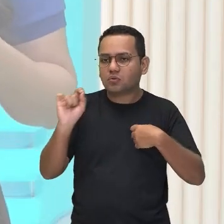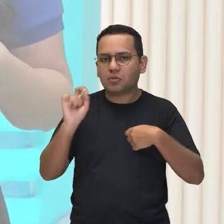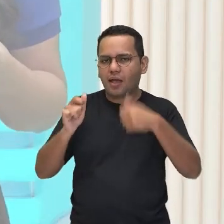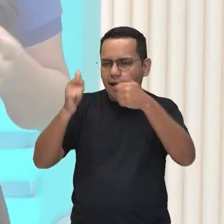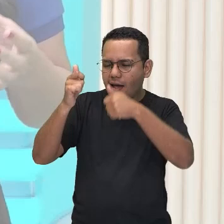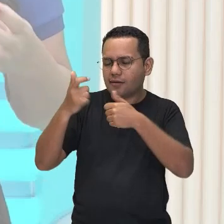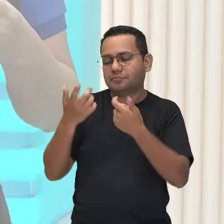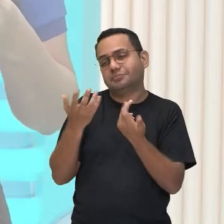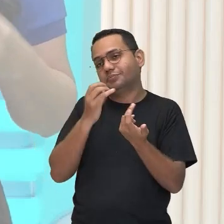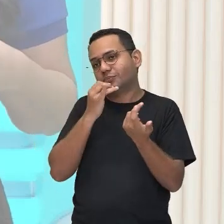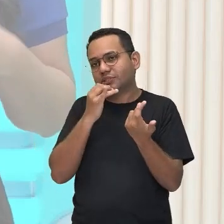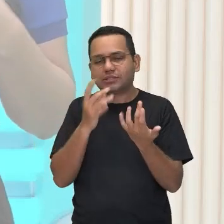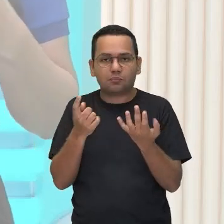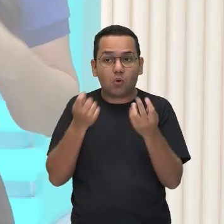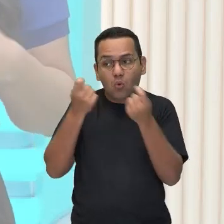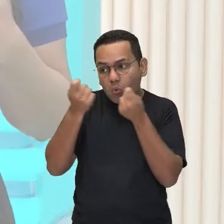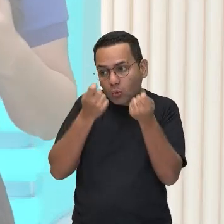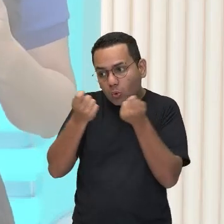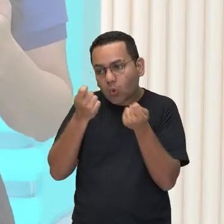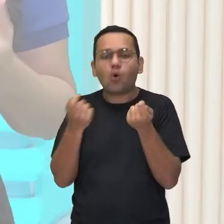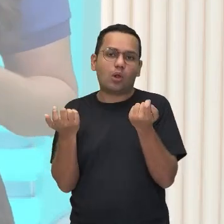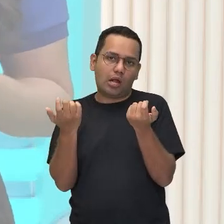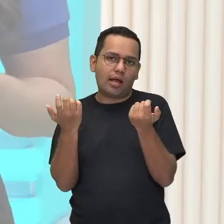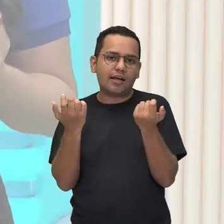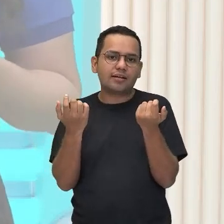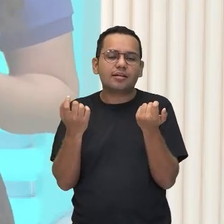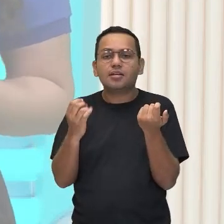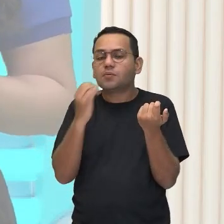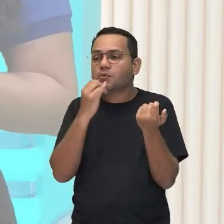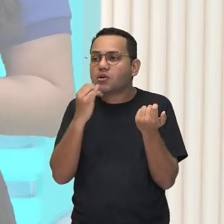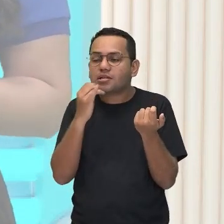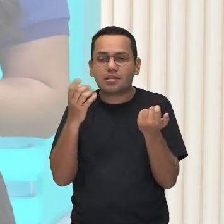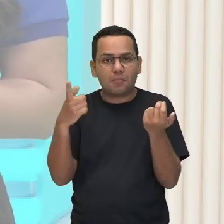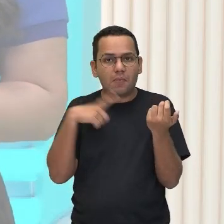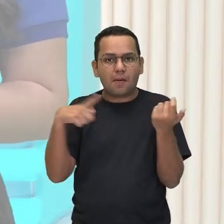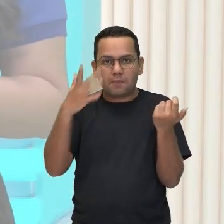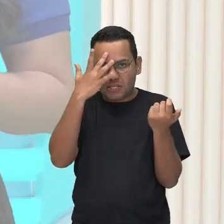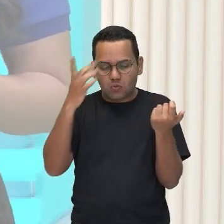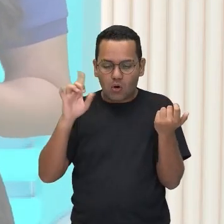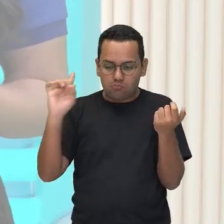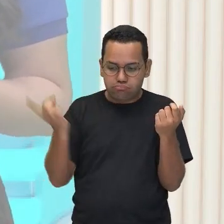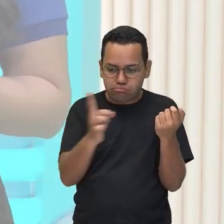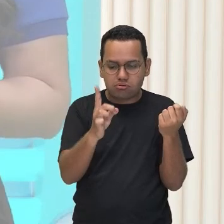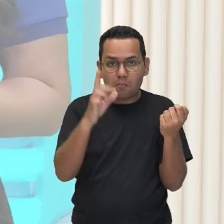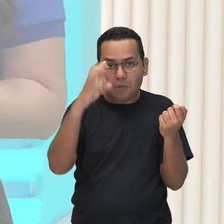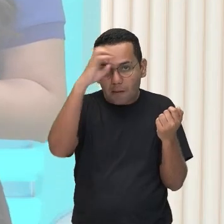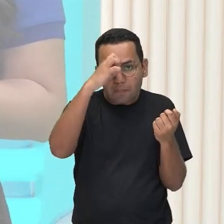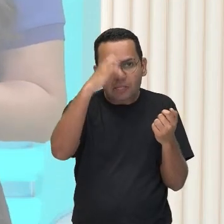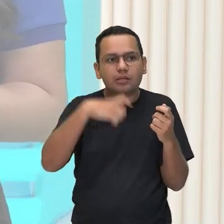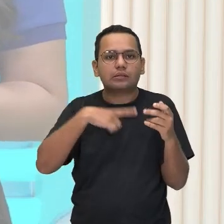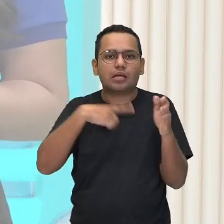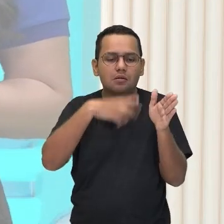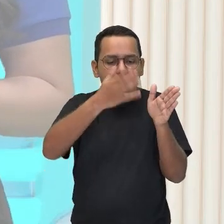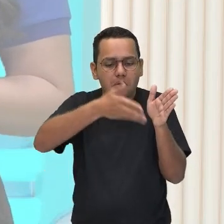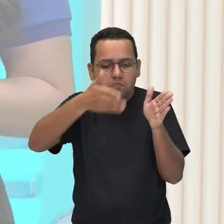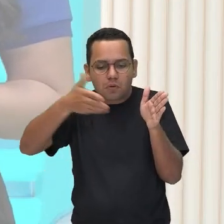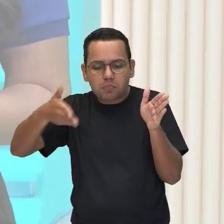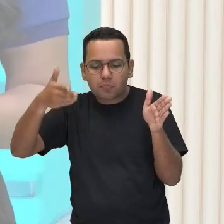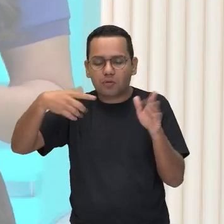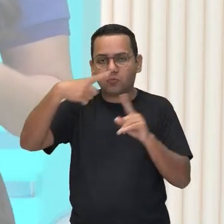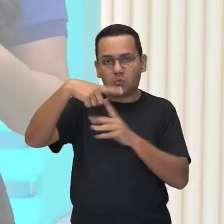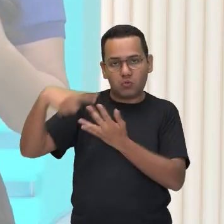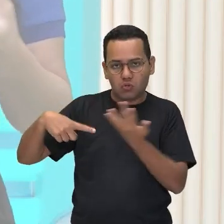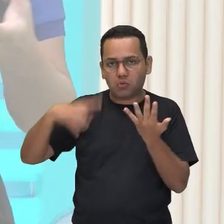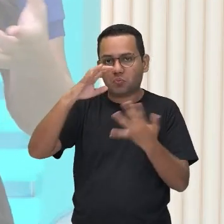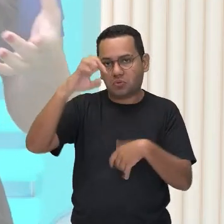único e passa né tem o seu momento de desenvolvimento que pode ser diferente do seu e precisa ser respeitado Tá certo